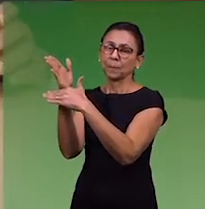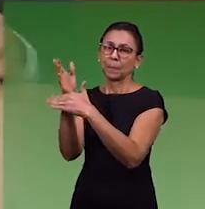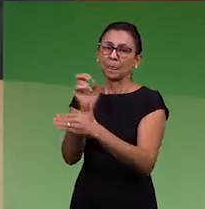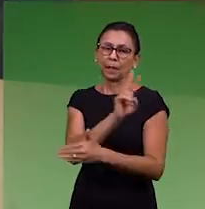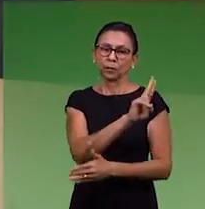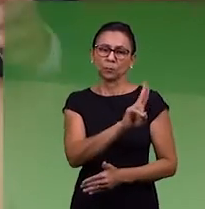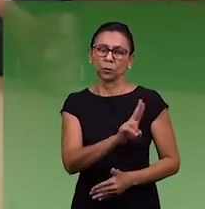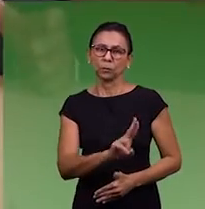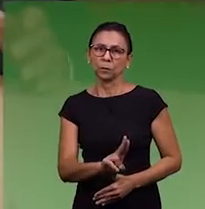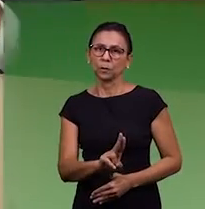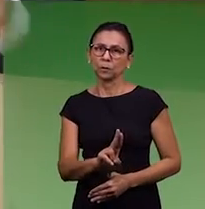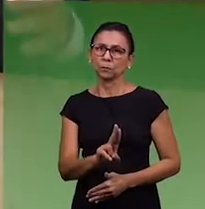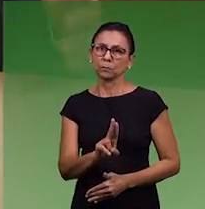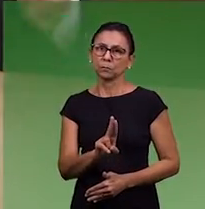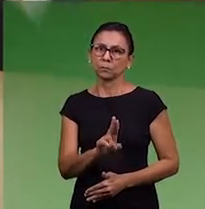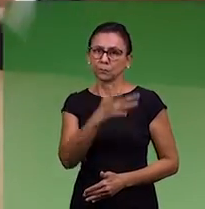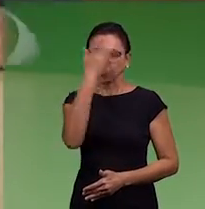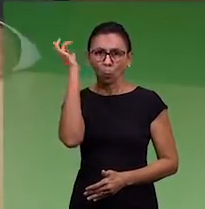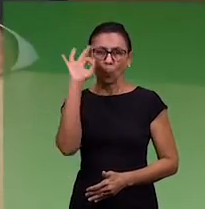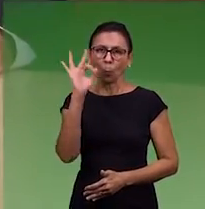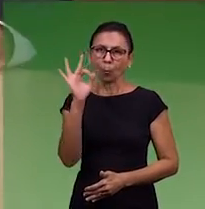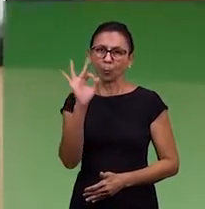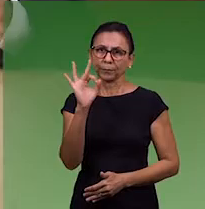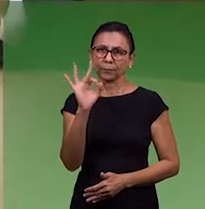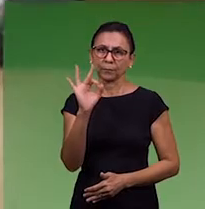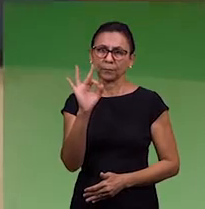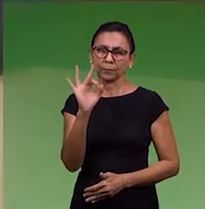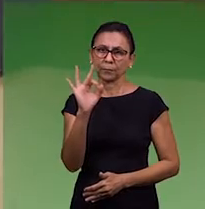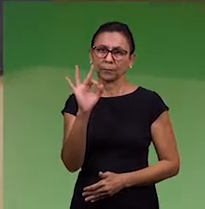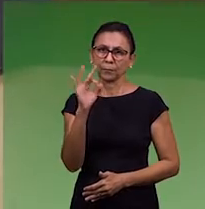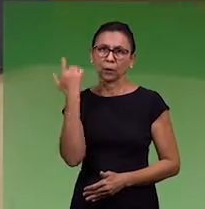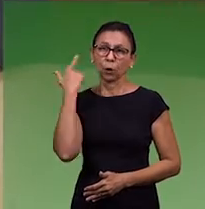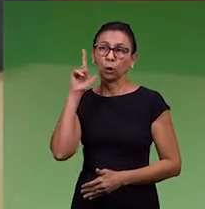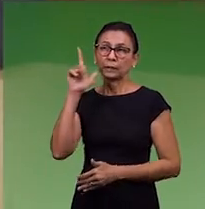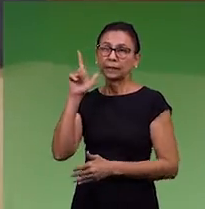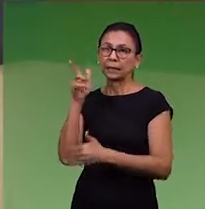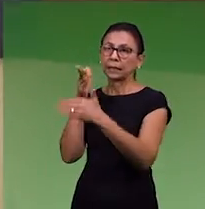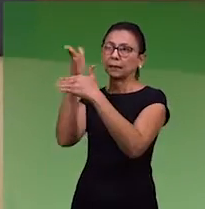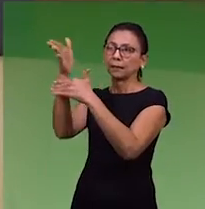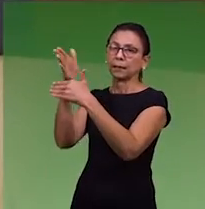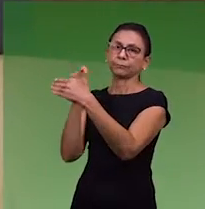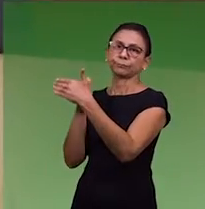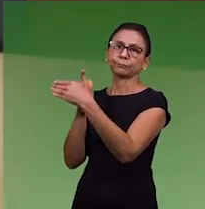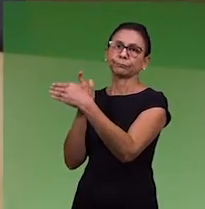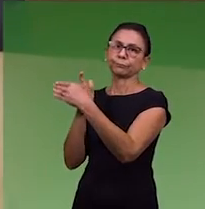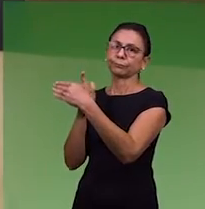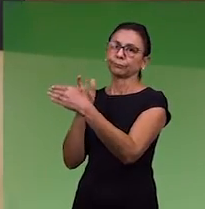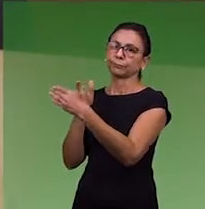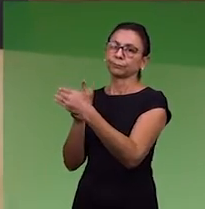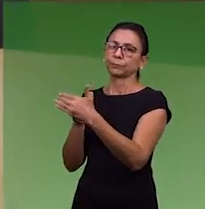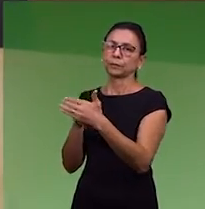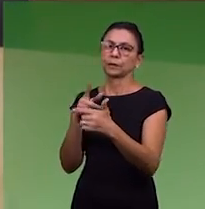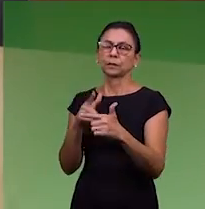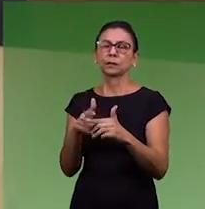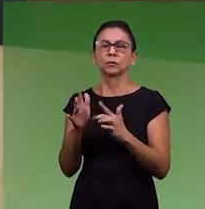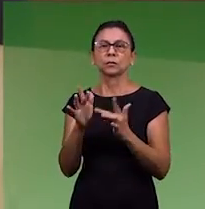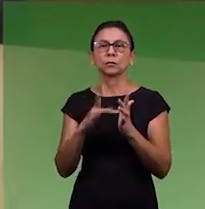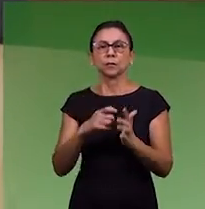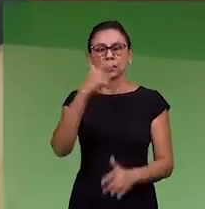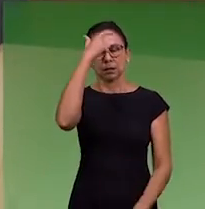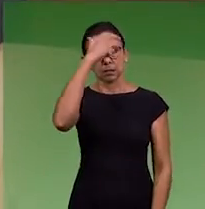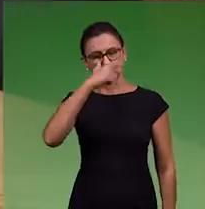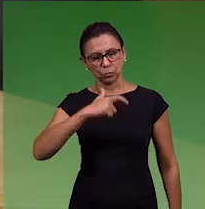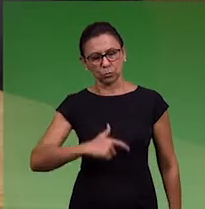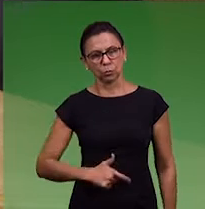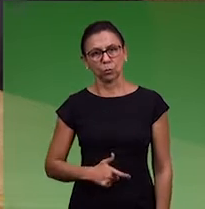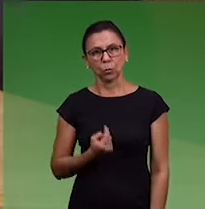nós, todos os apóstolos, ninguém é ninguém, não tem exceção. Então Jesus disse que ele não disse eu sou um caminho, ele disse eu sou